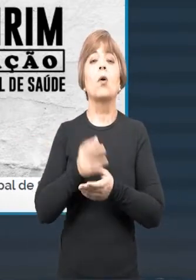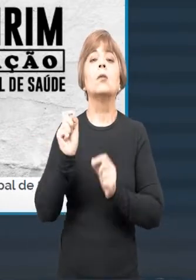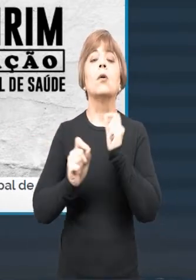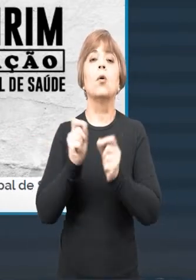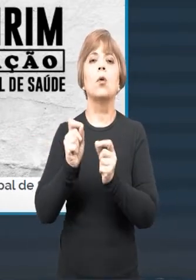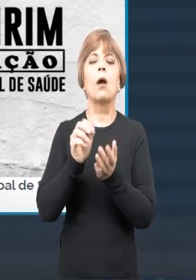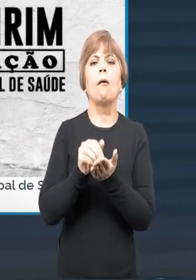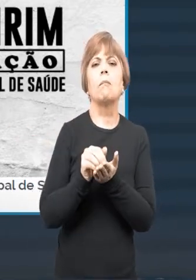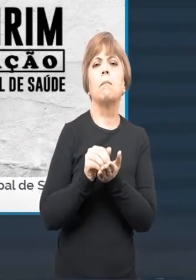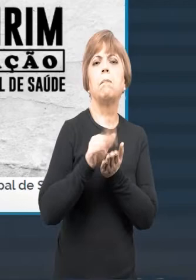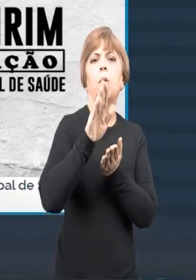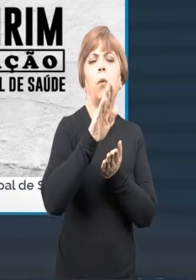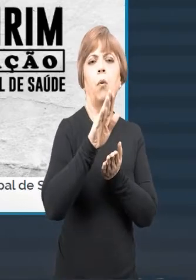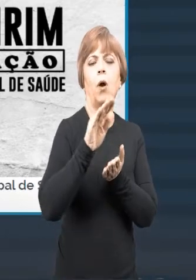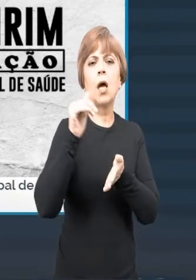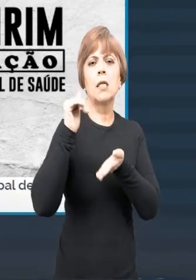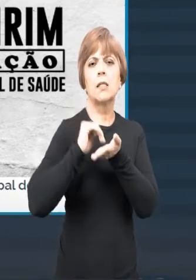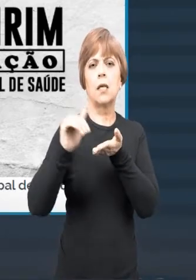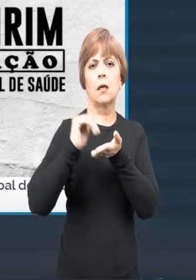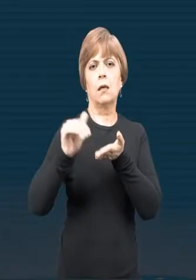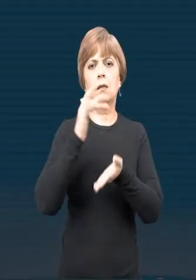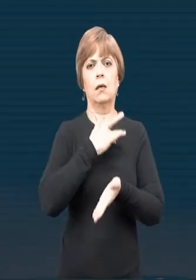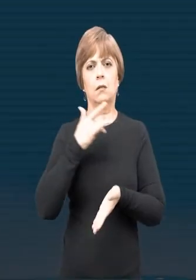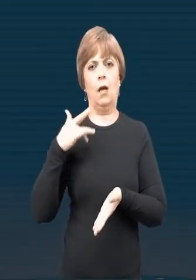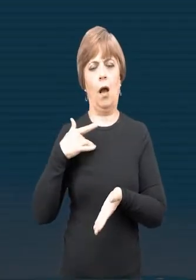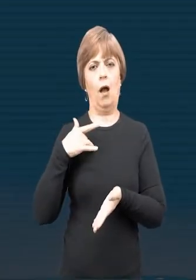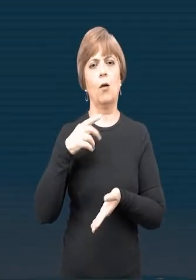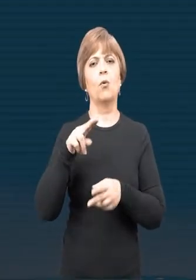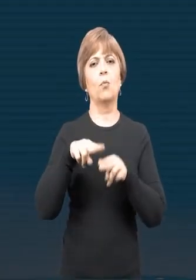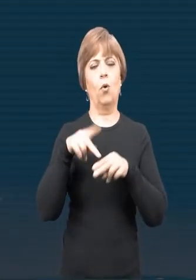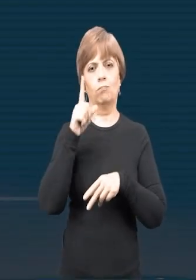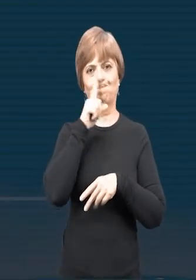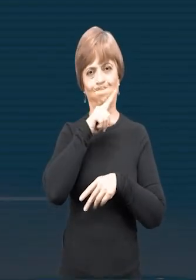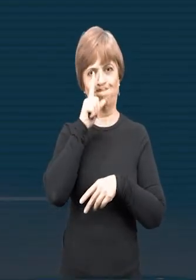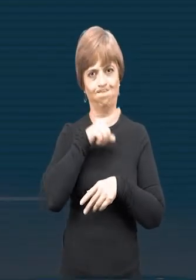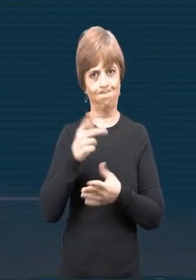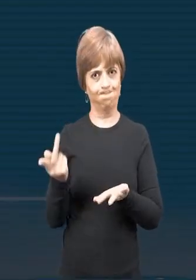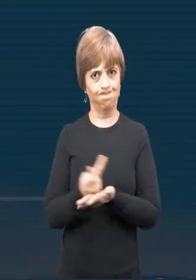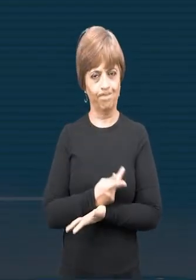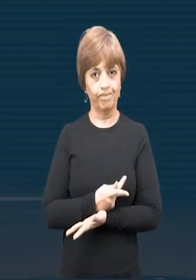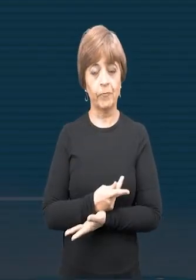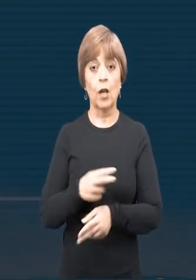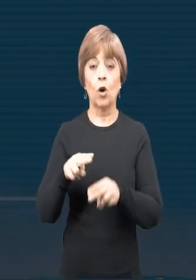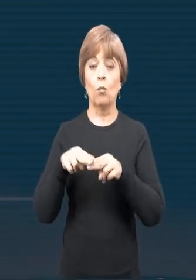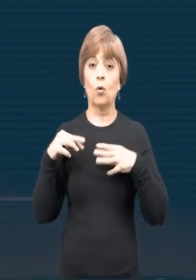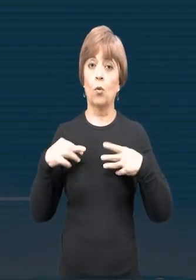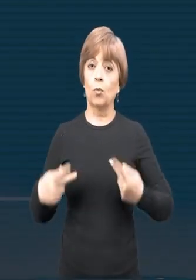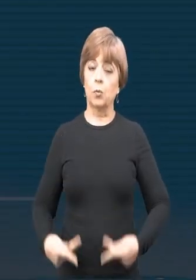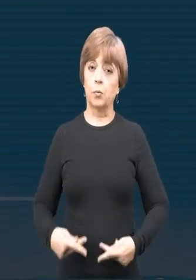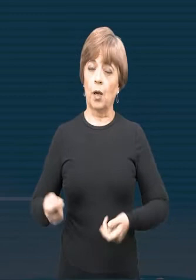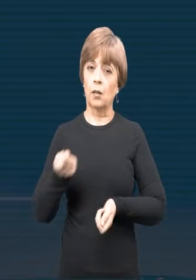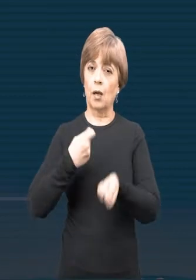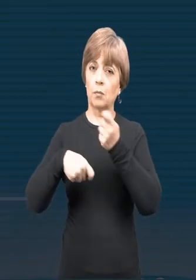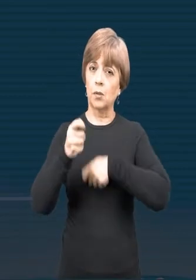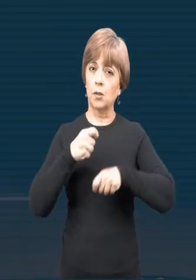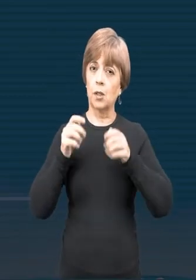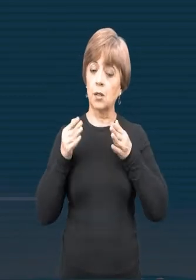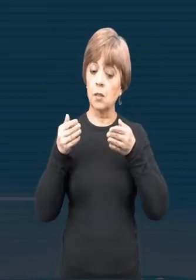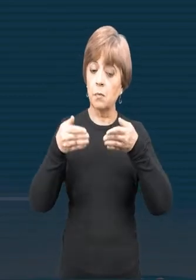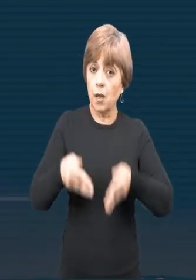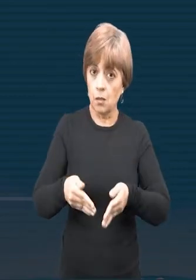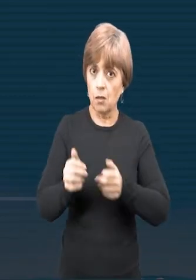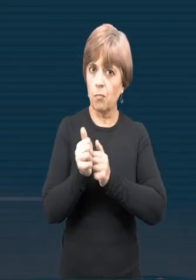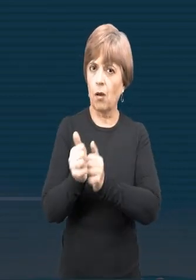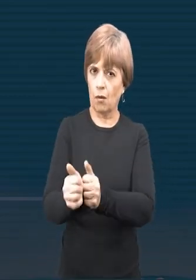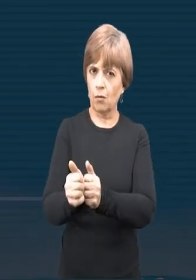Saúde por possíveis irregularidades. Desde o início da pandemia, o Ministério Público tem um procedimento administrativo específico para